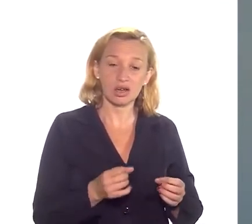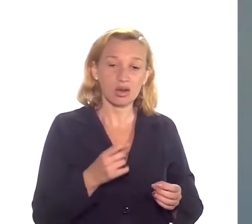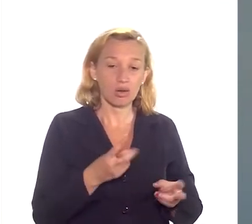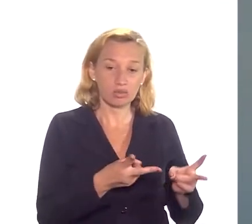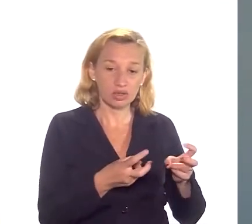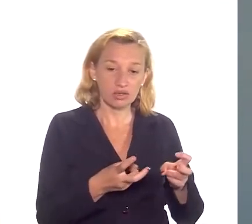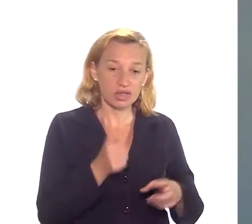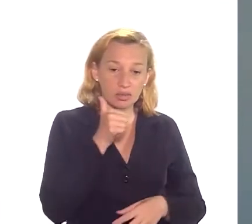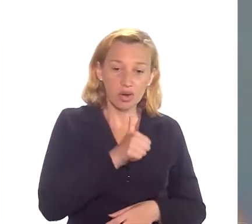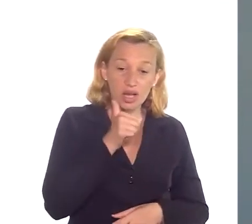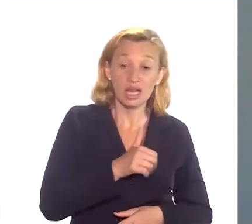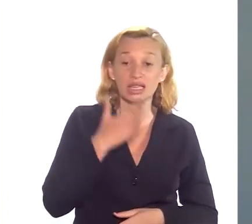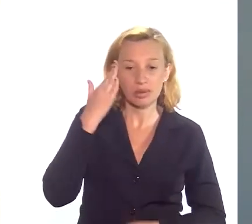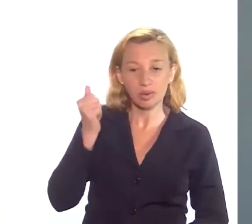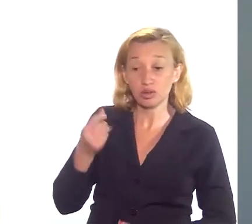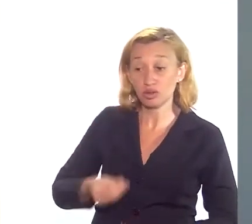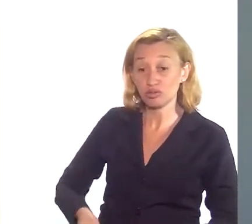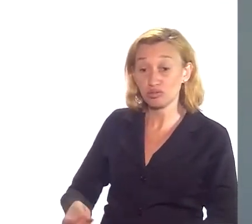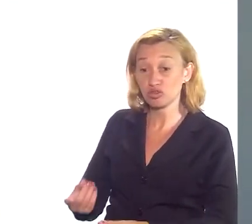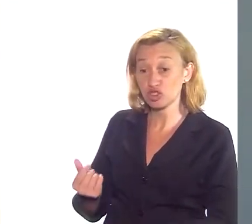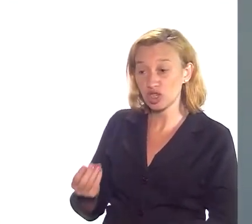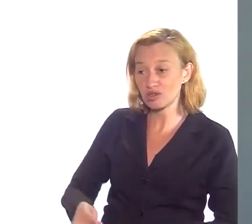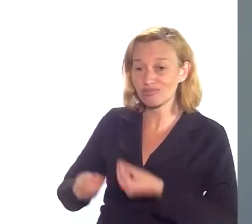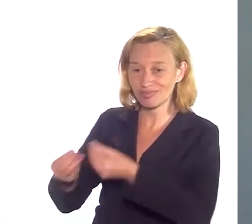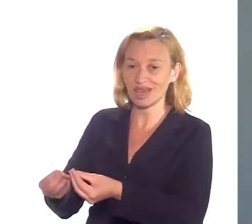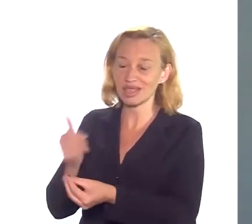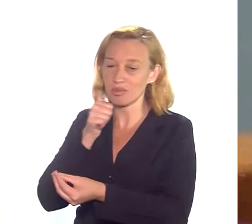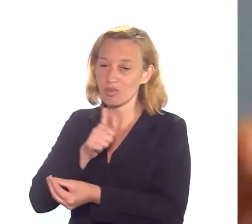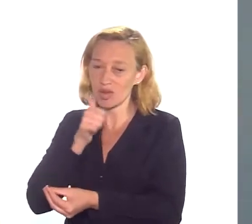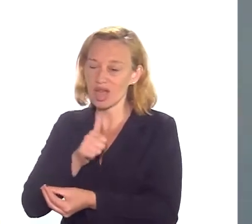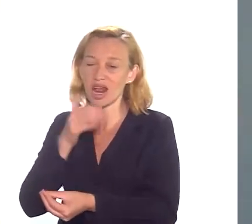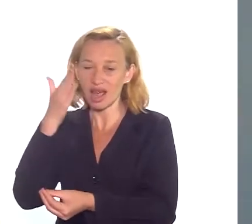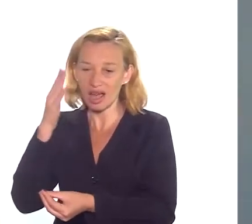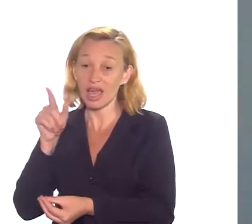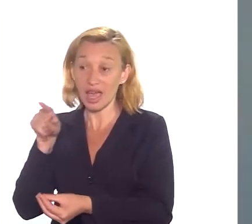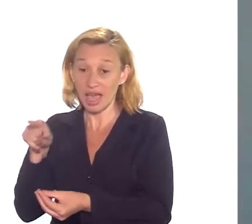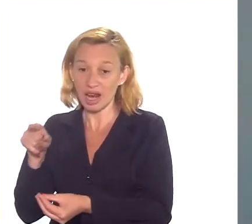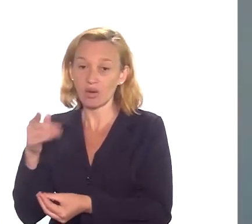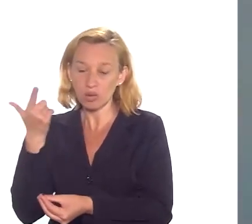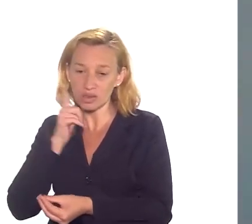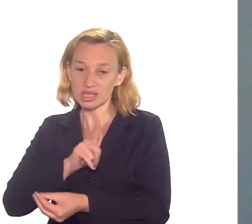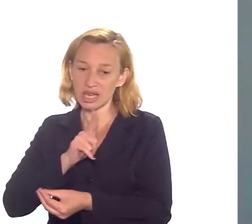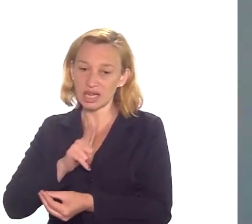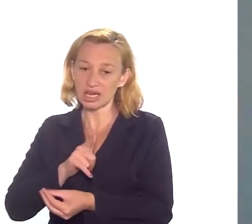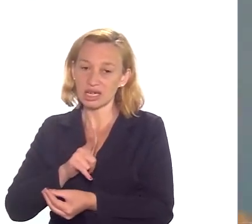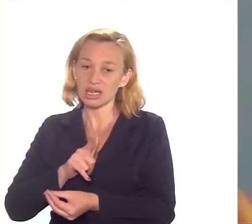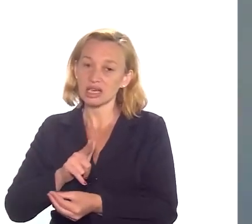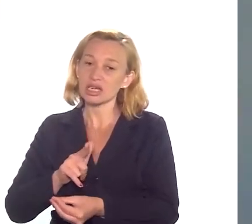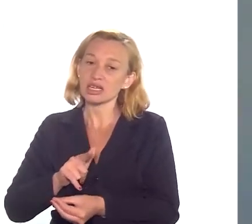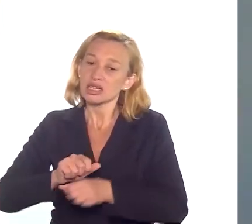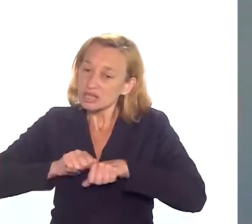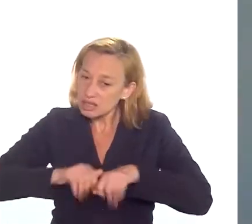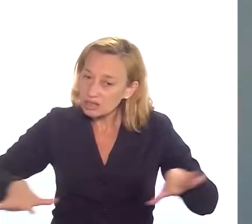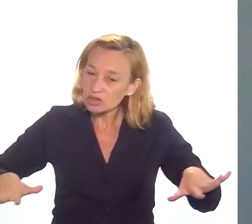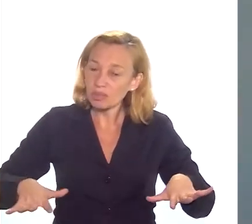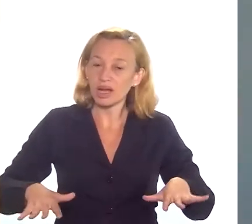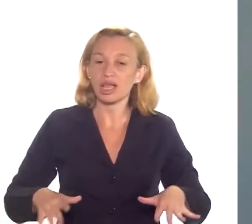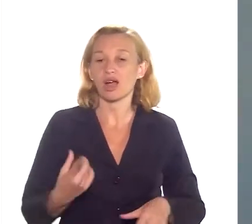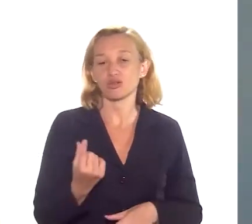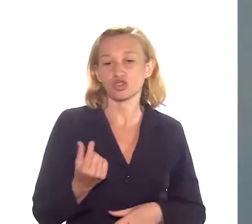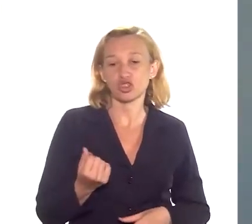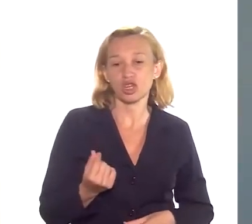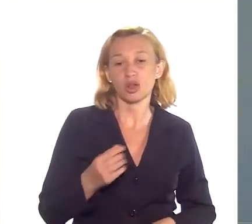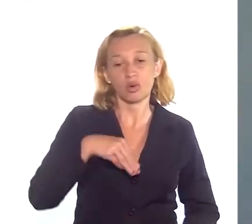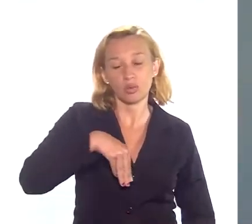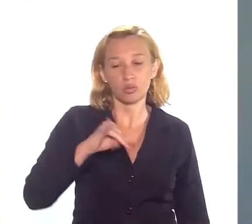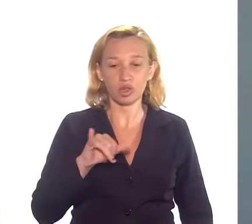mulher, porque a gente sabe que quando o dinheiro é dado para a mulher, ela faz esse dinheiro circular no território, mais do que os homens geralmente fazem,